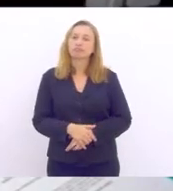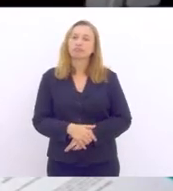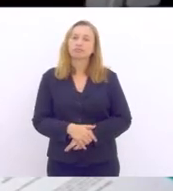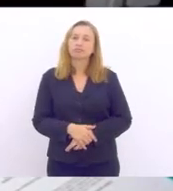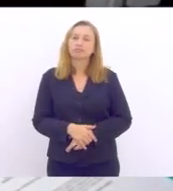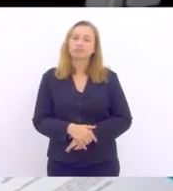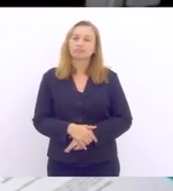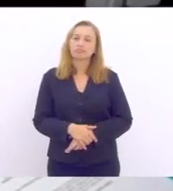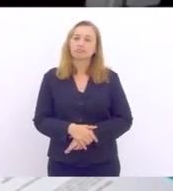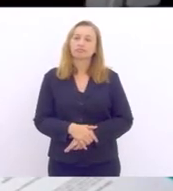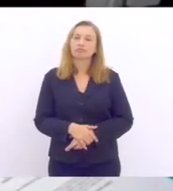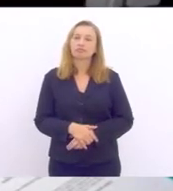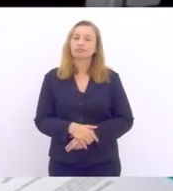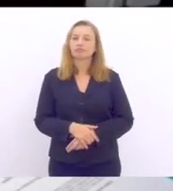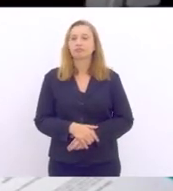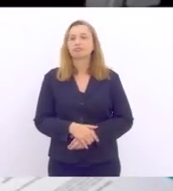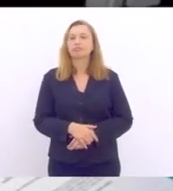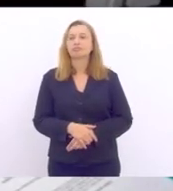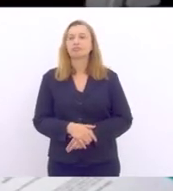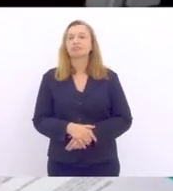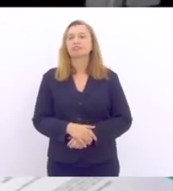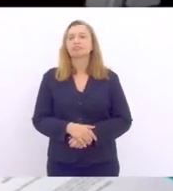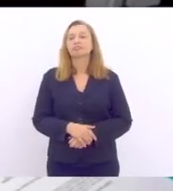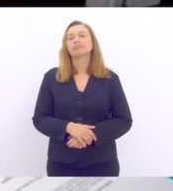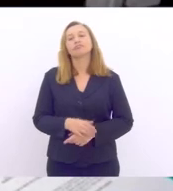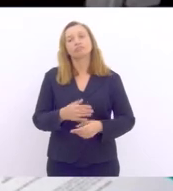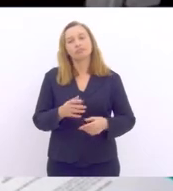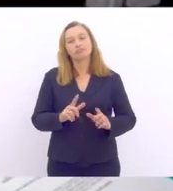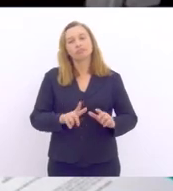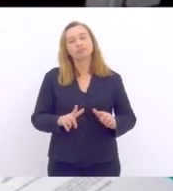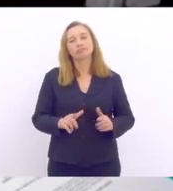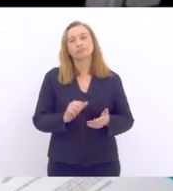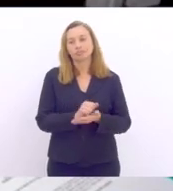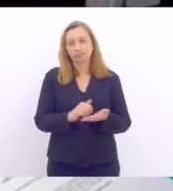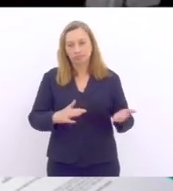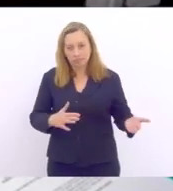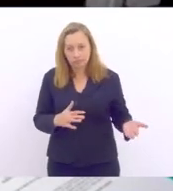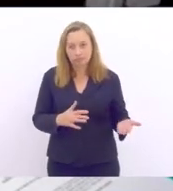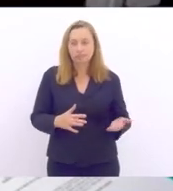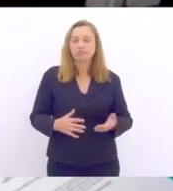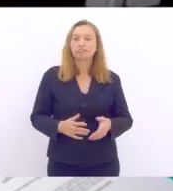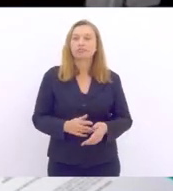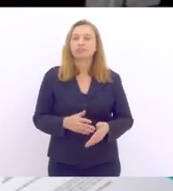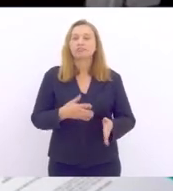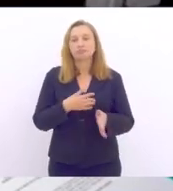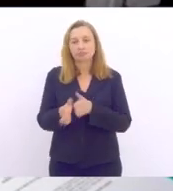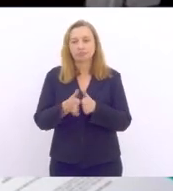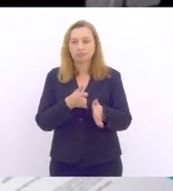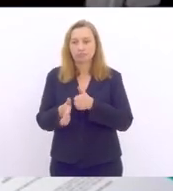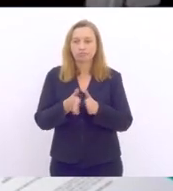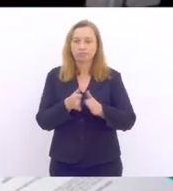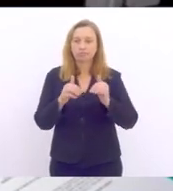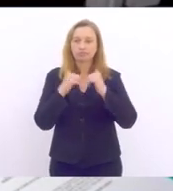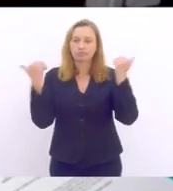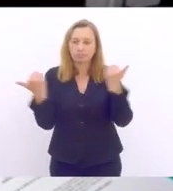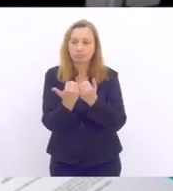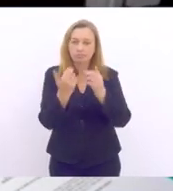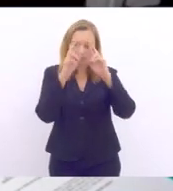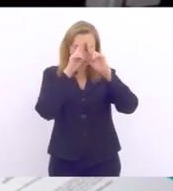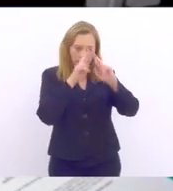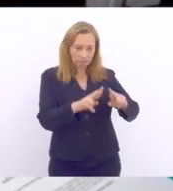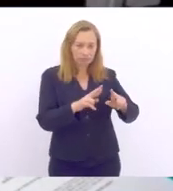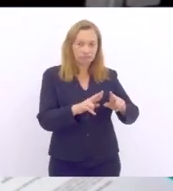a popularização dessas práticas, dessas atividades, né, a popularização do acesso aos estádios e o respeito à